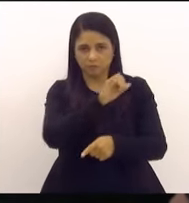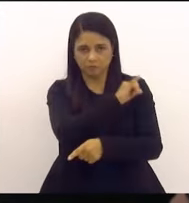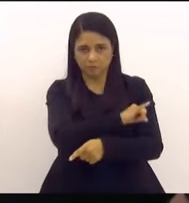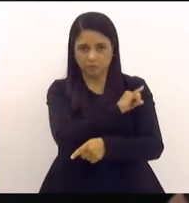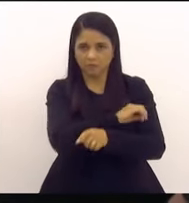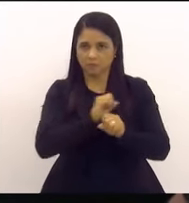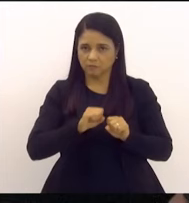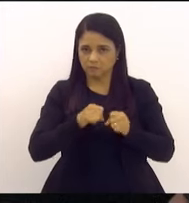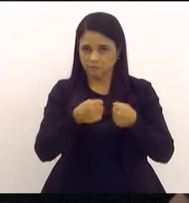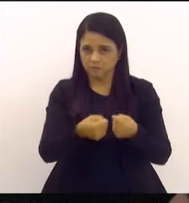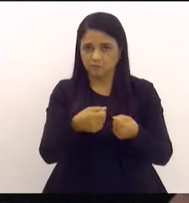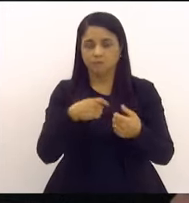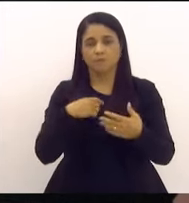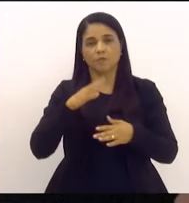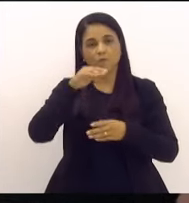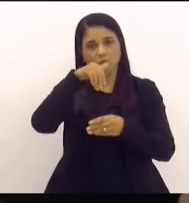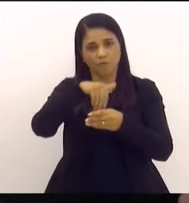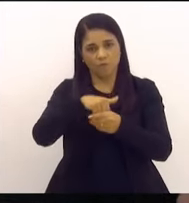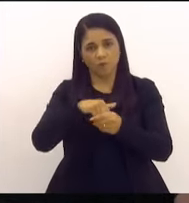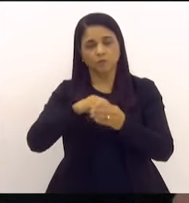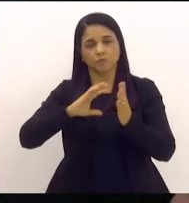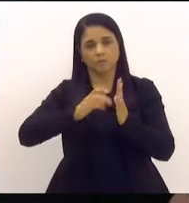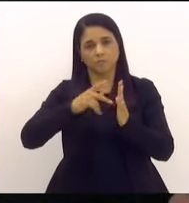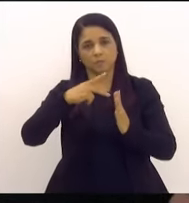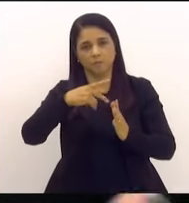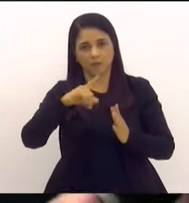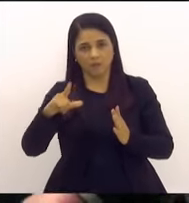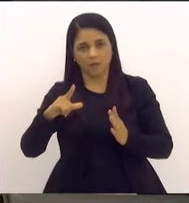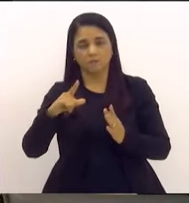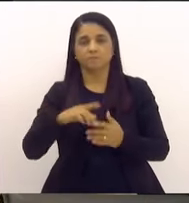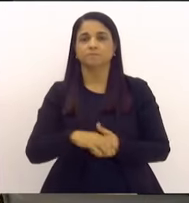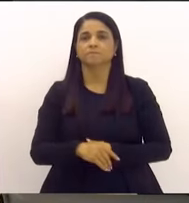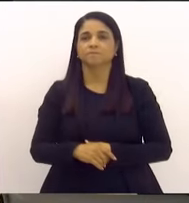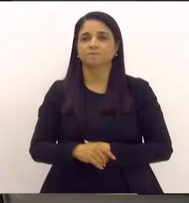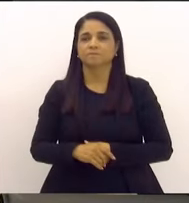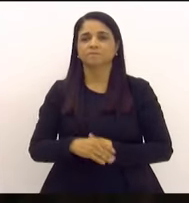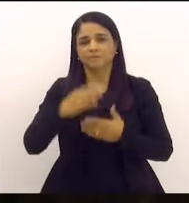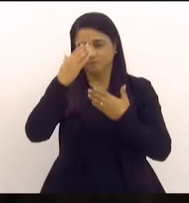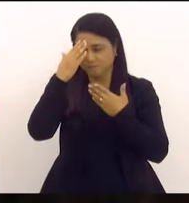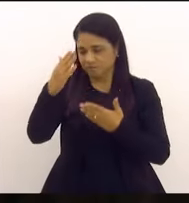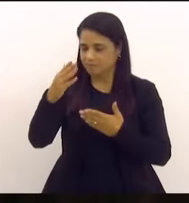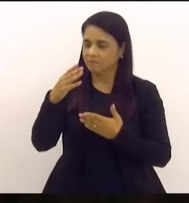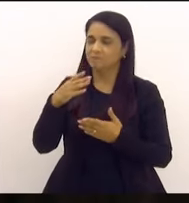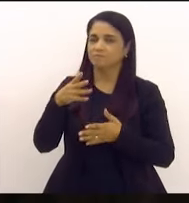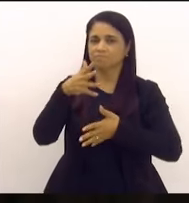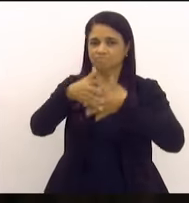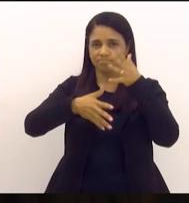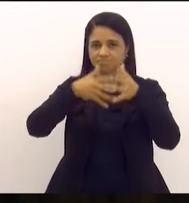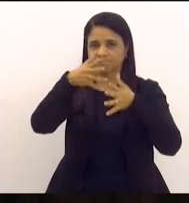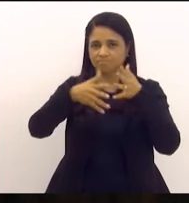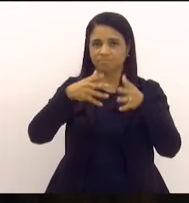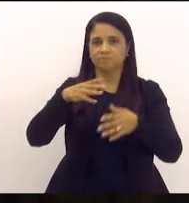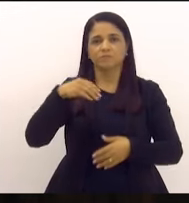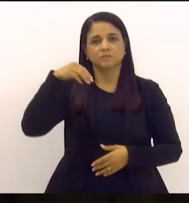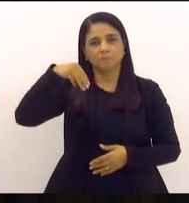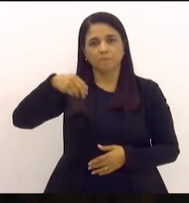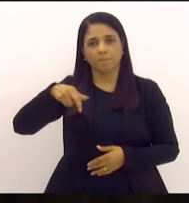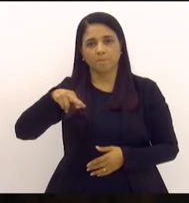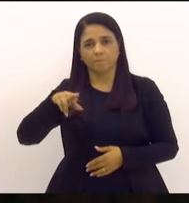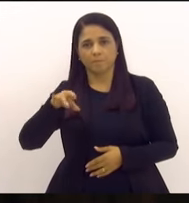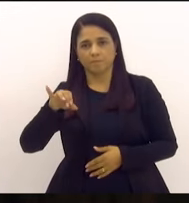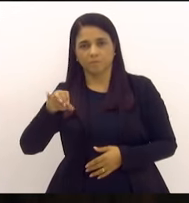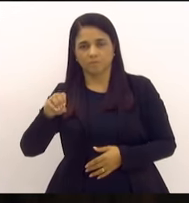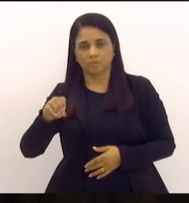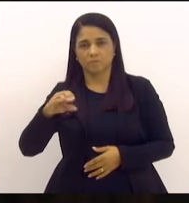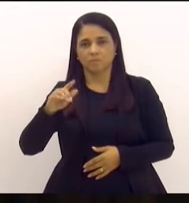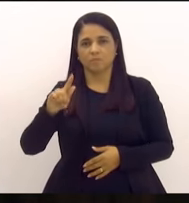meu voto pela bancada do PL é favorável. Muito obrigado pelas palavras, deputado Gualberto. Deputado Fábio